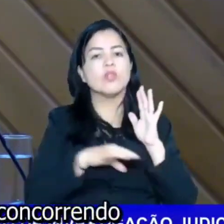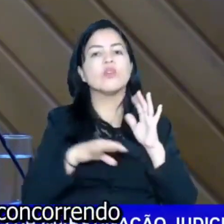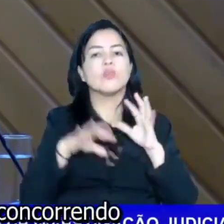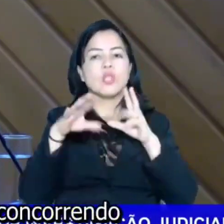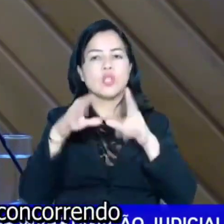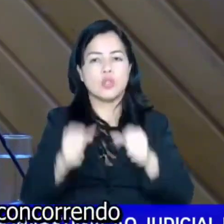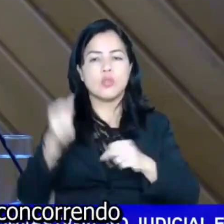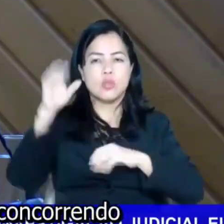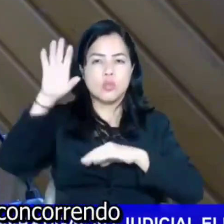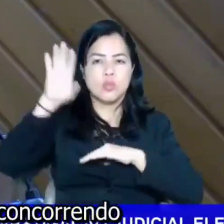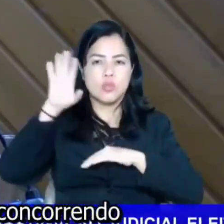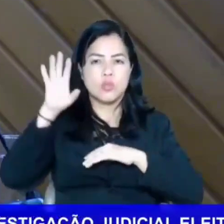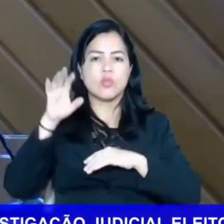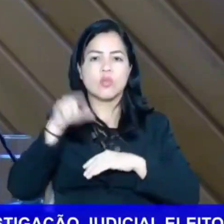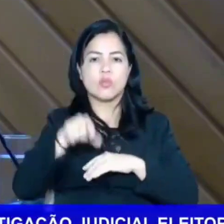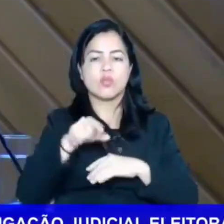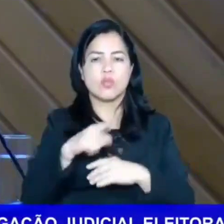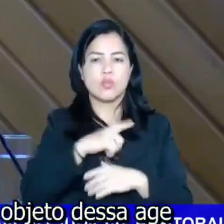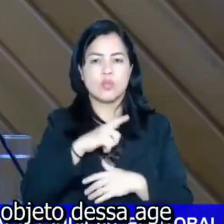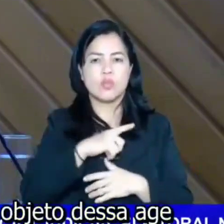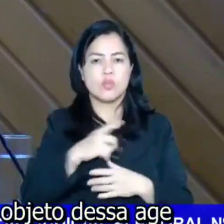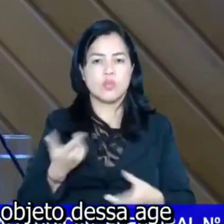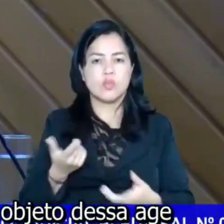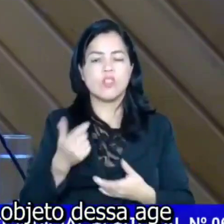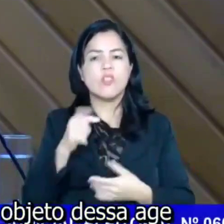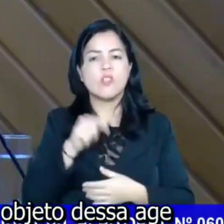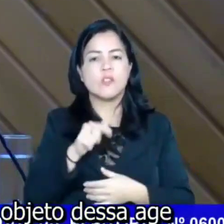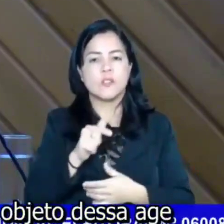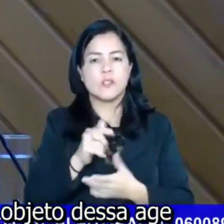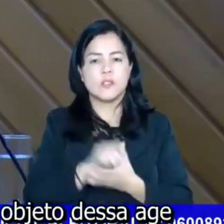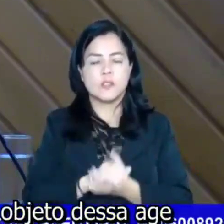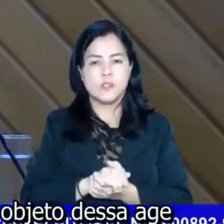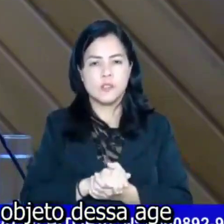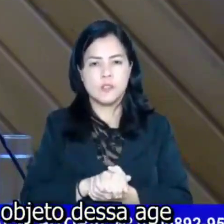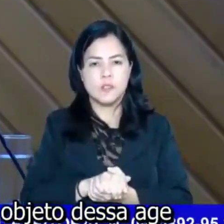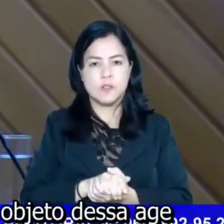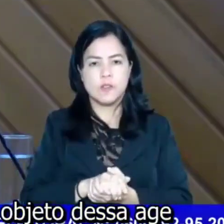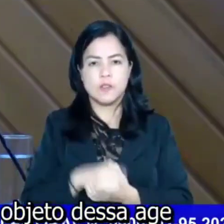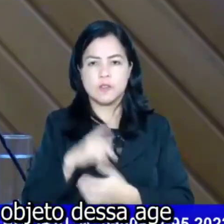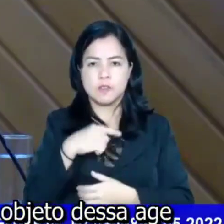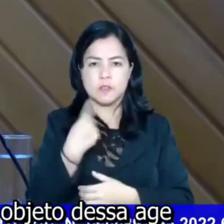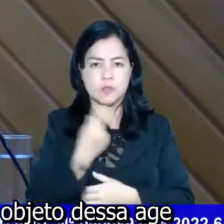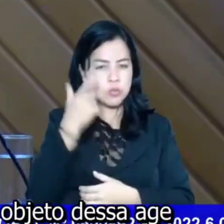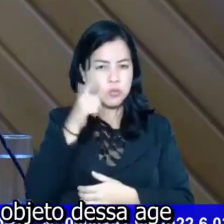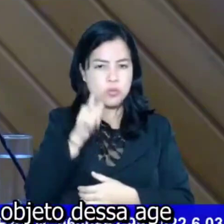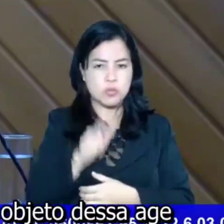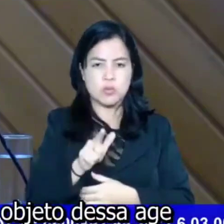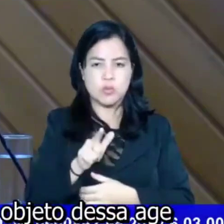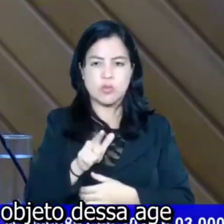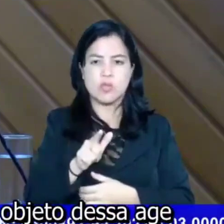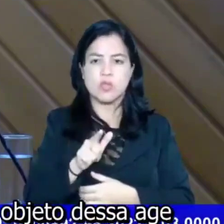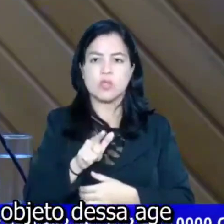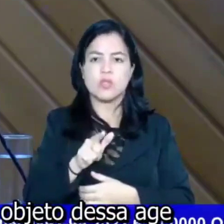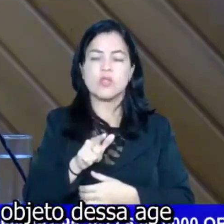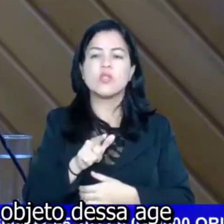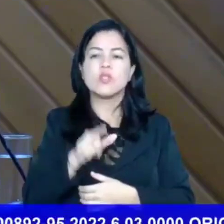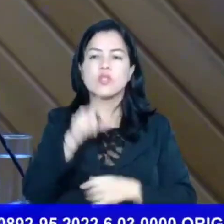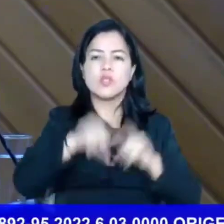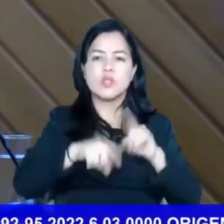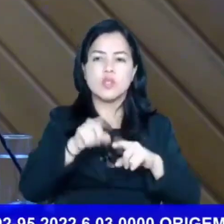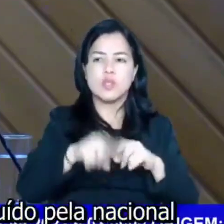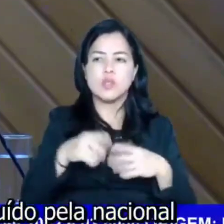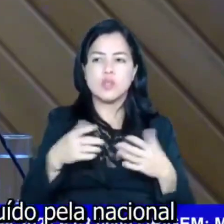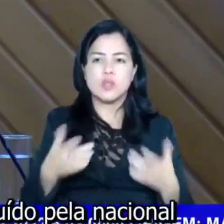os candidatos que ali estão concorrendo. Então, nesse caso, a gente não conseguiria trazer o objeto dessa